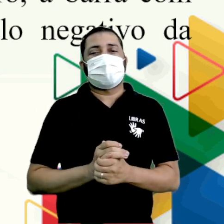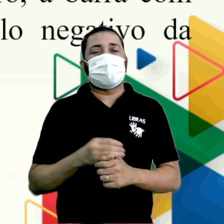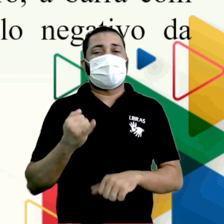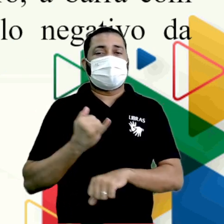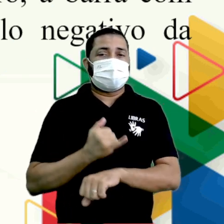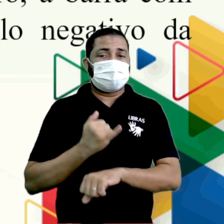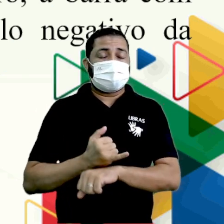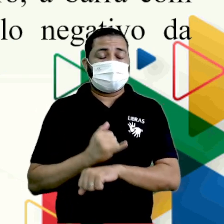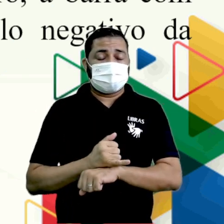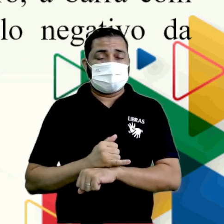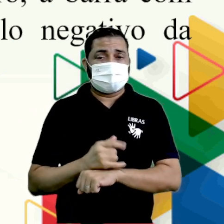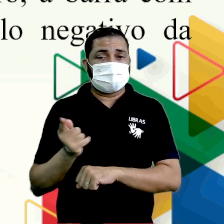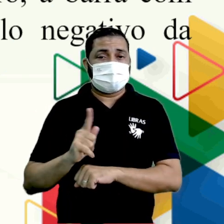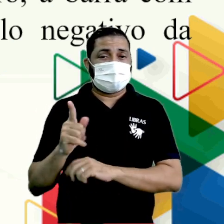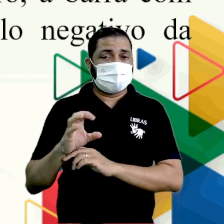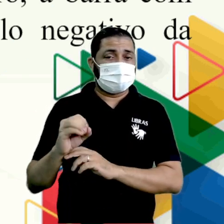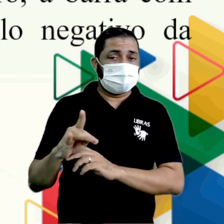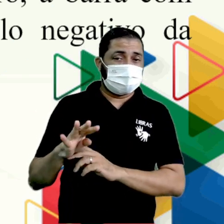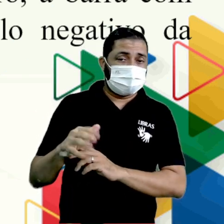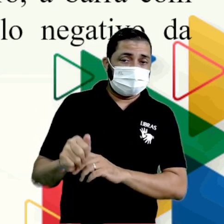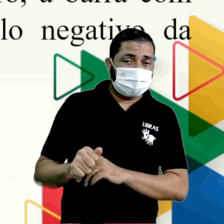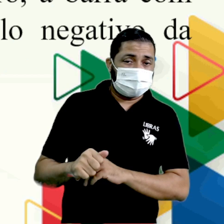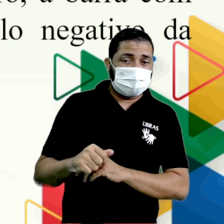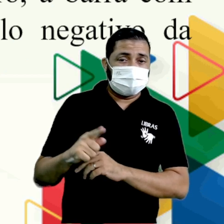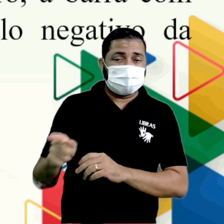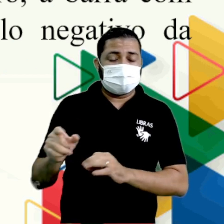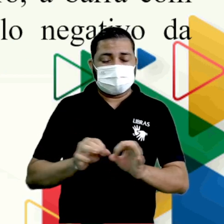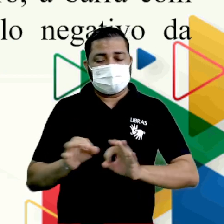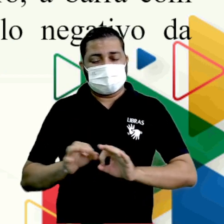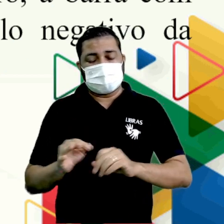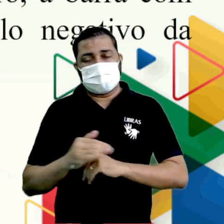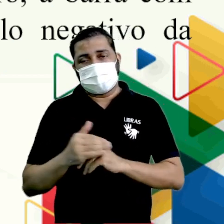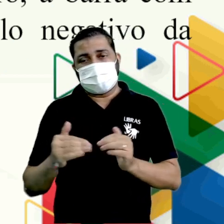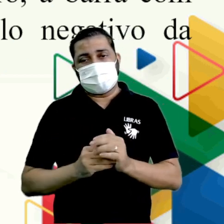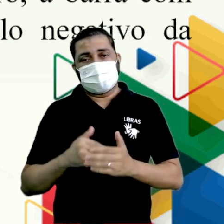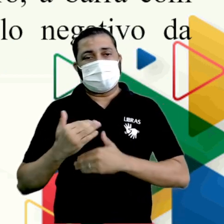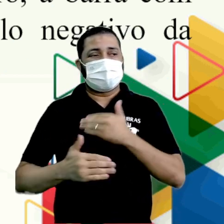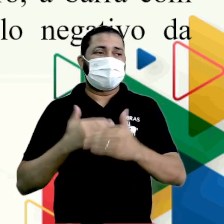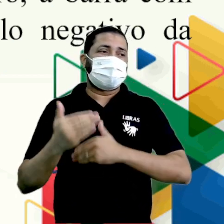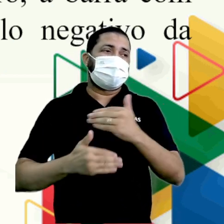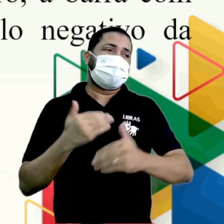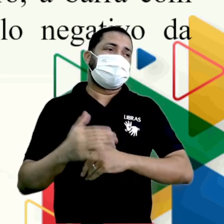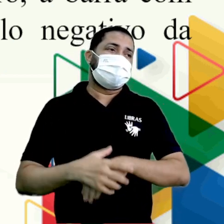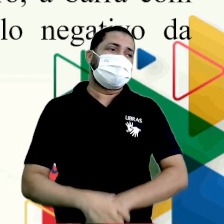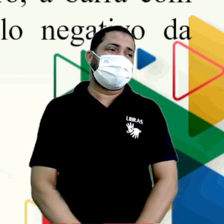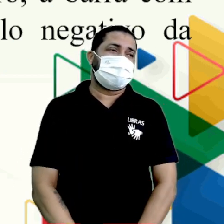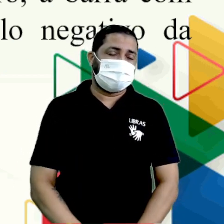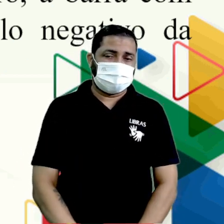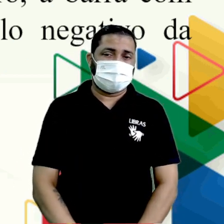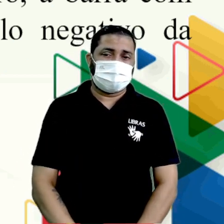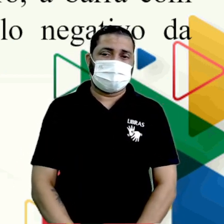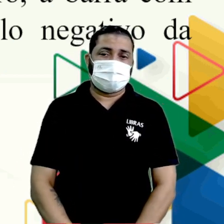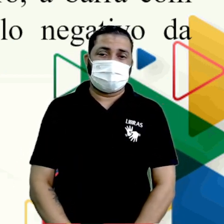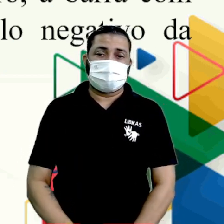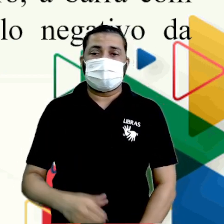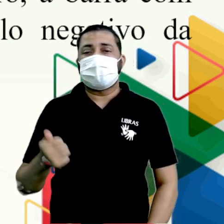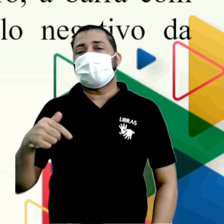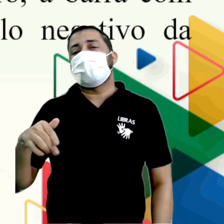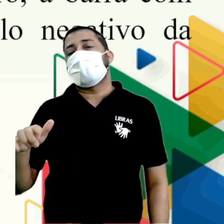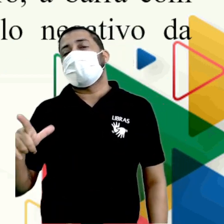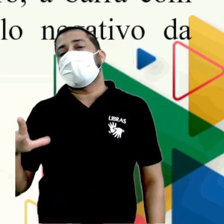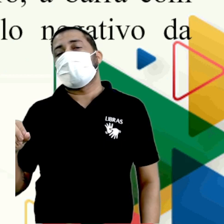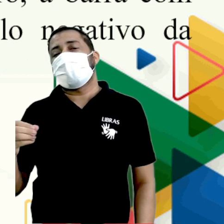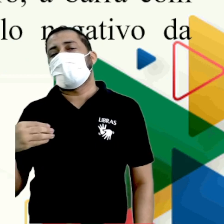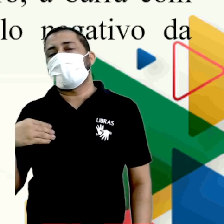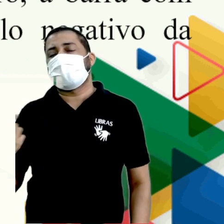metal. Então, não é só para o cobre, não é só para esse esquema, é para todo o processo de galvanoplastia. No ânodo, quem eu devo